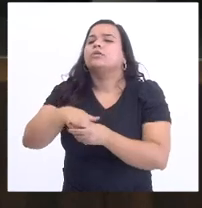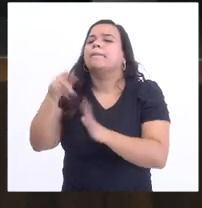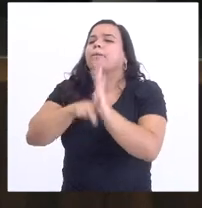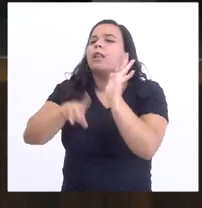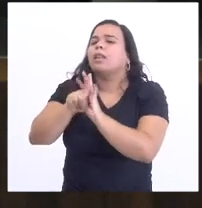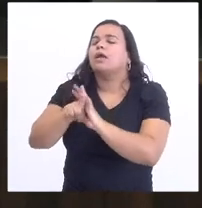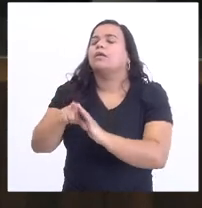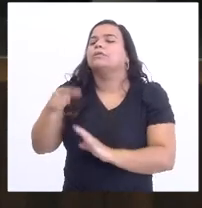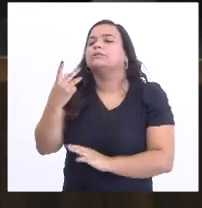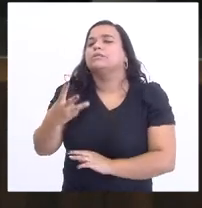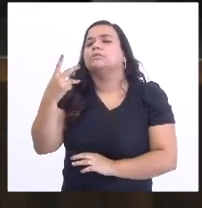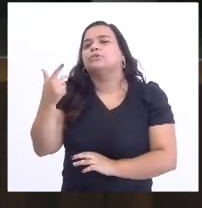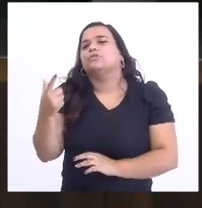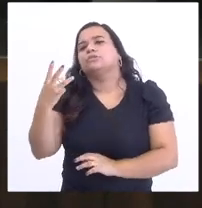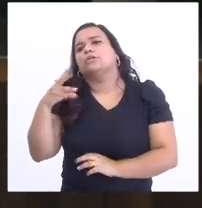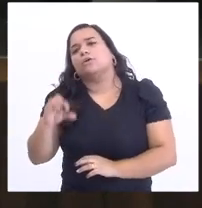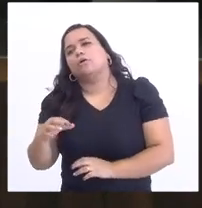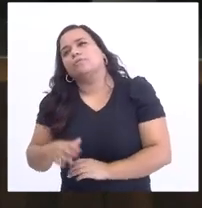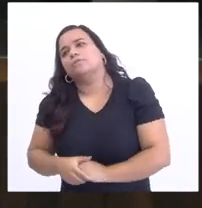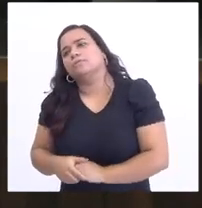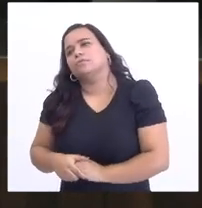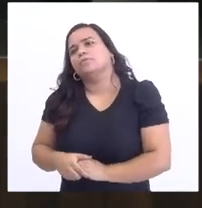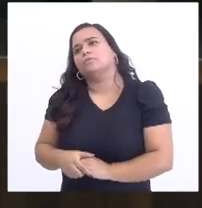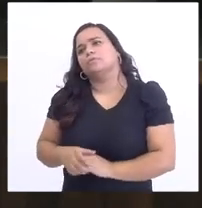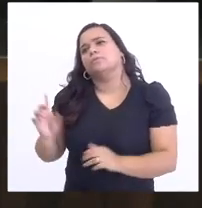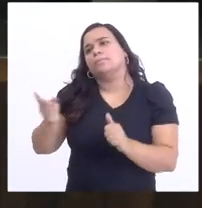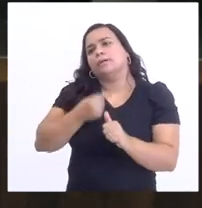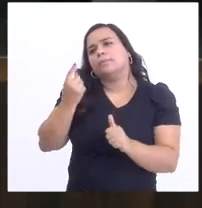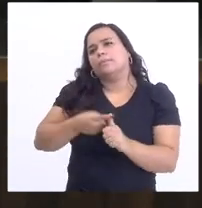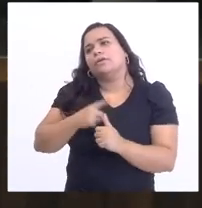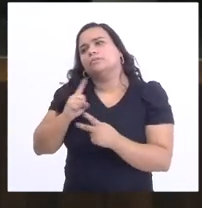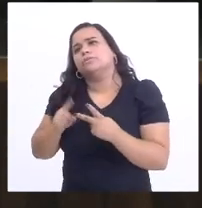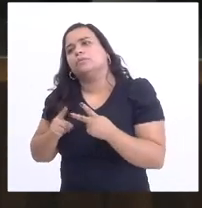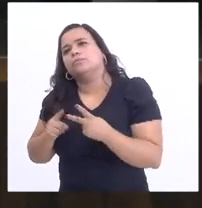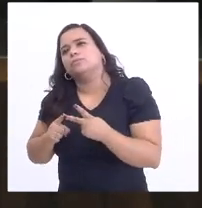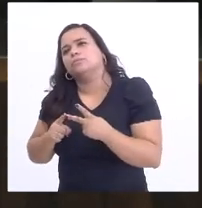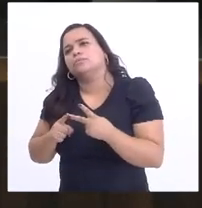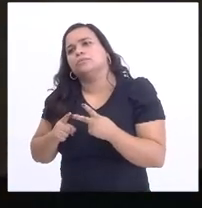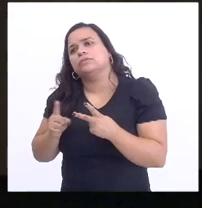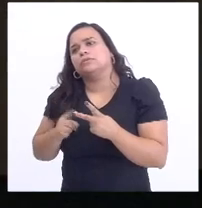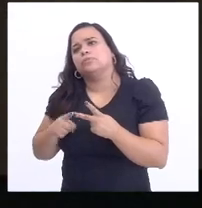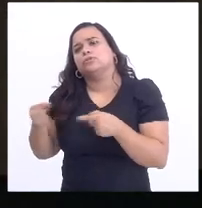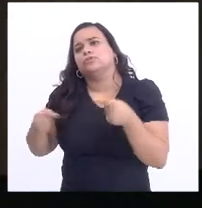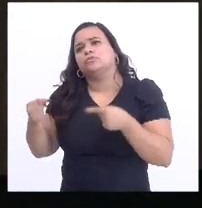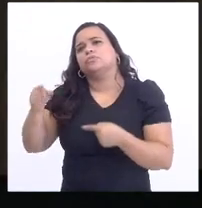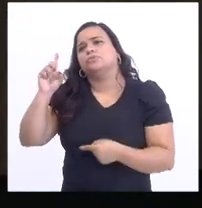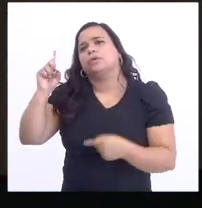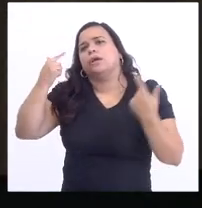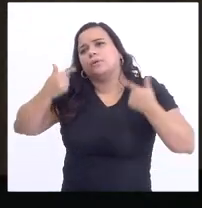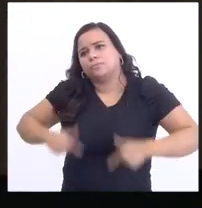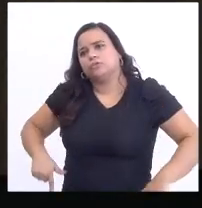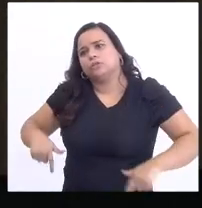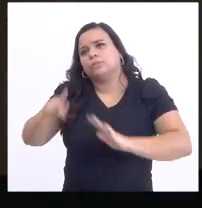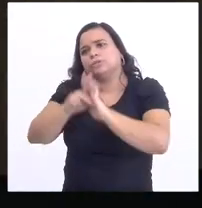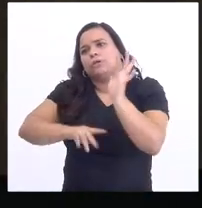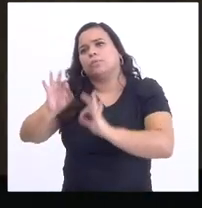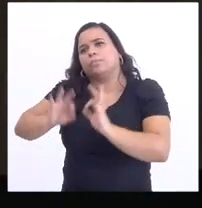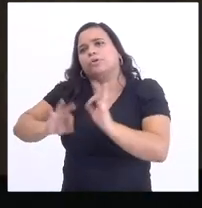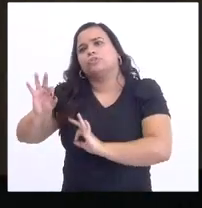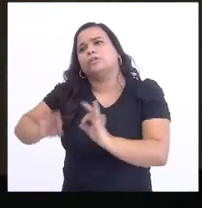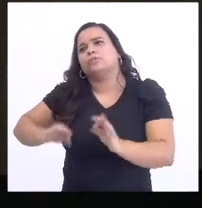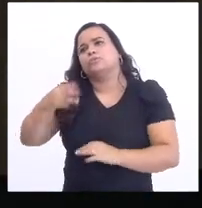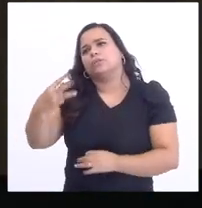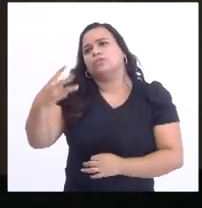que aprovam, permaneçam como estão aprovados em primeira, retorno em segunda. Presidente, em segunda discussão... Abstenção no projeto 3239.